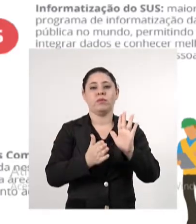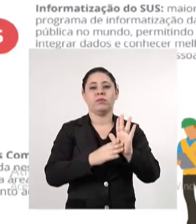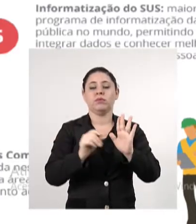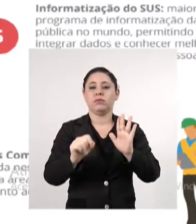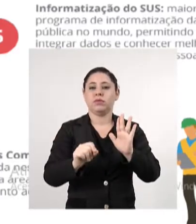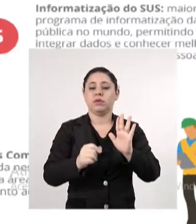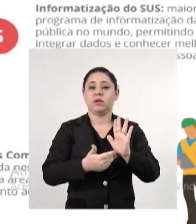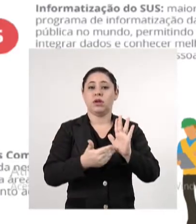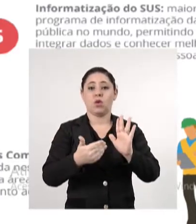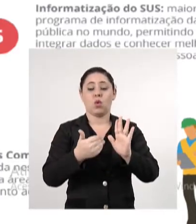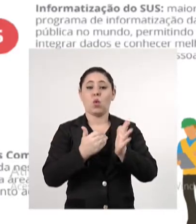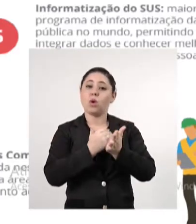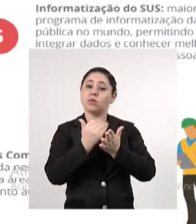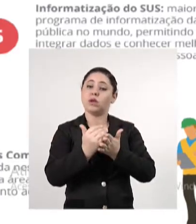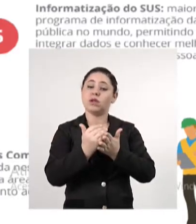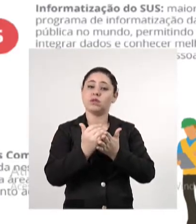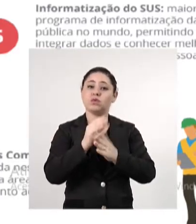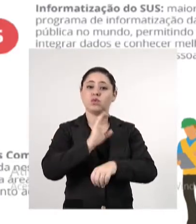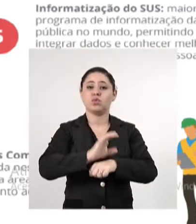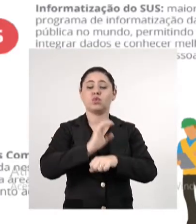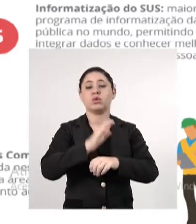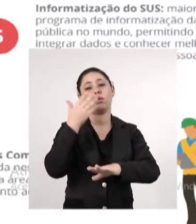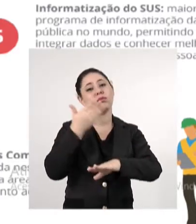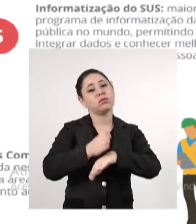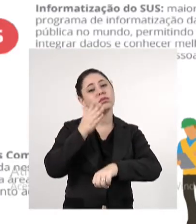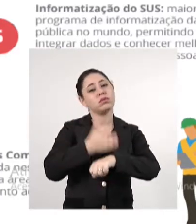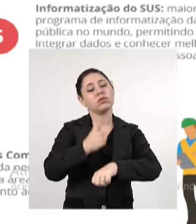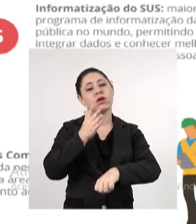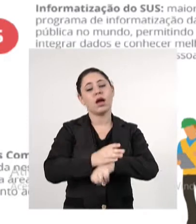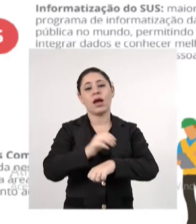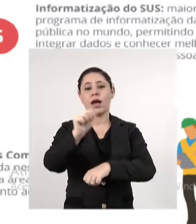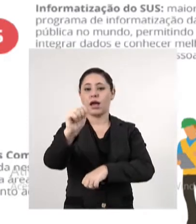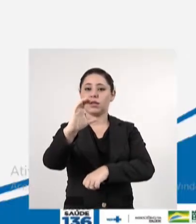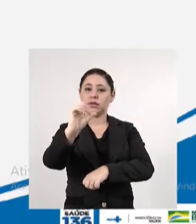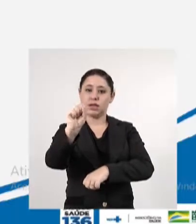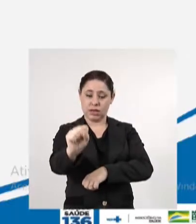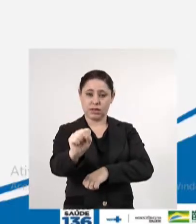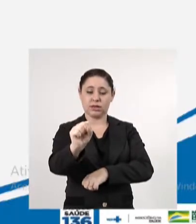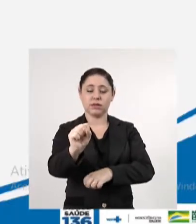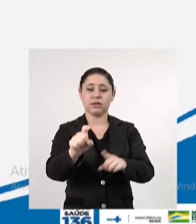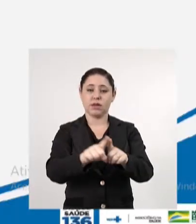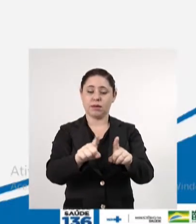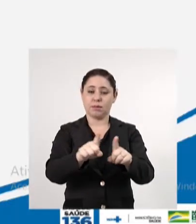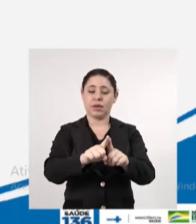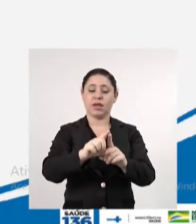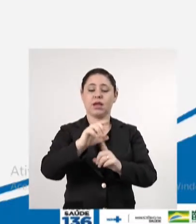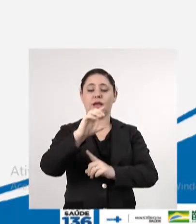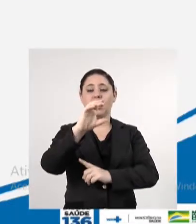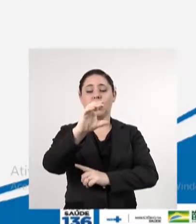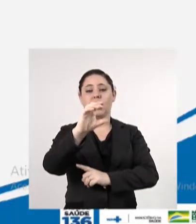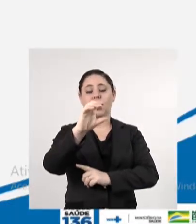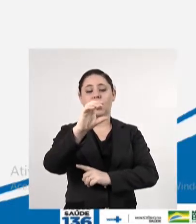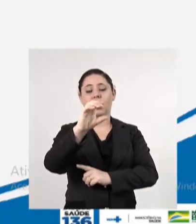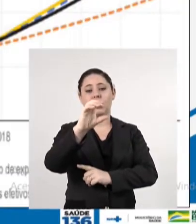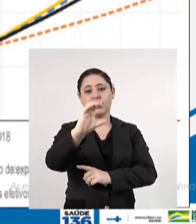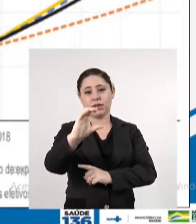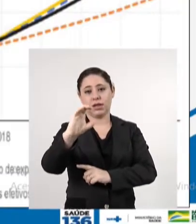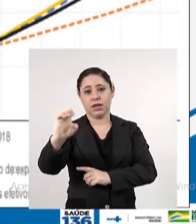de fato, o curso de capacitação para agentes comunitários de saúde e para agentes de endemias.